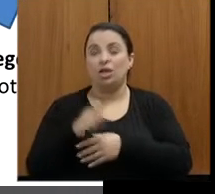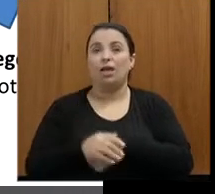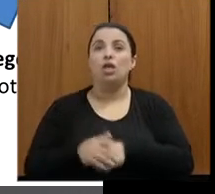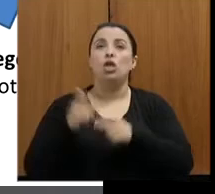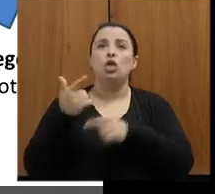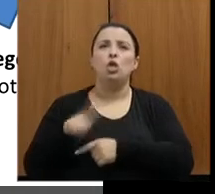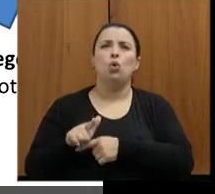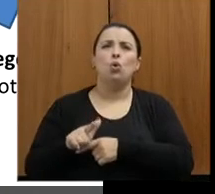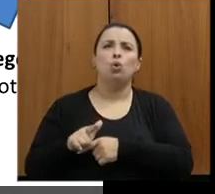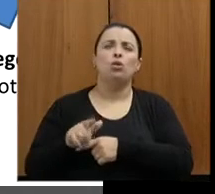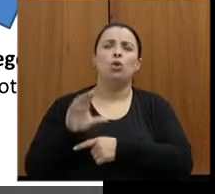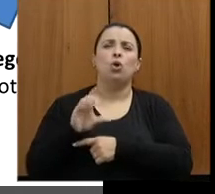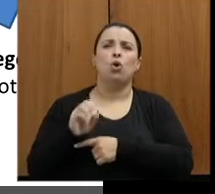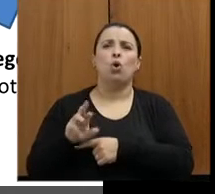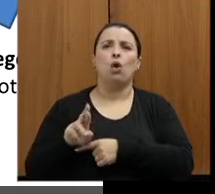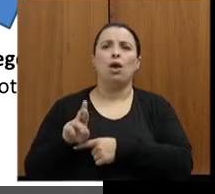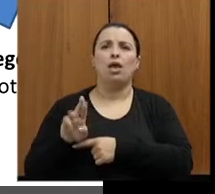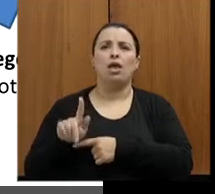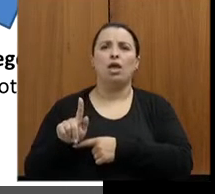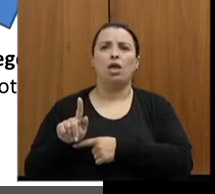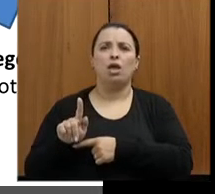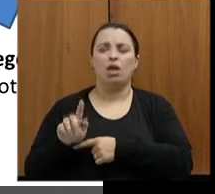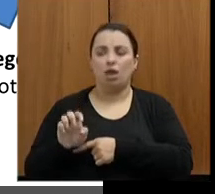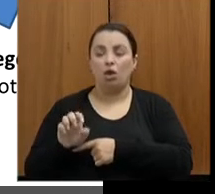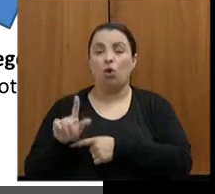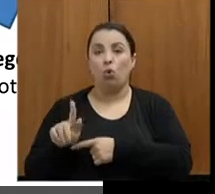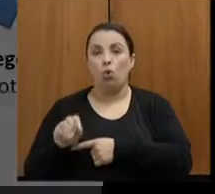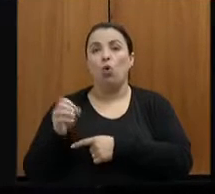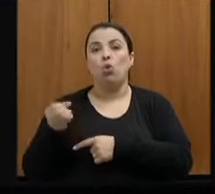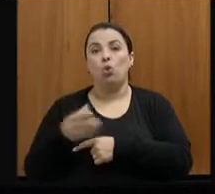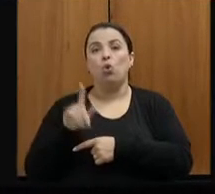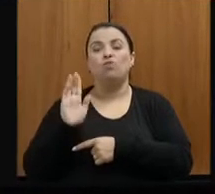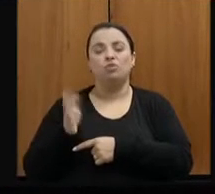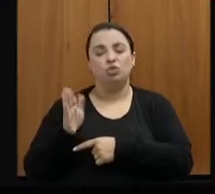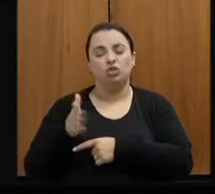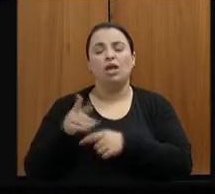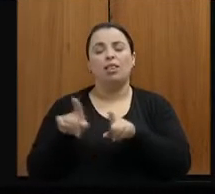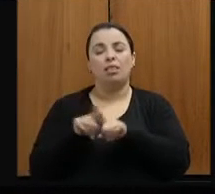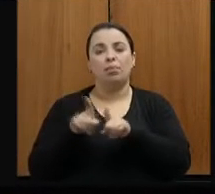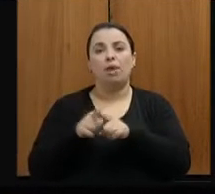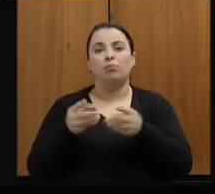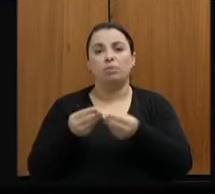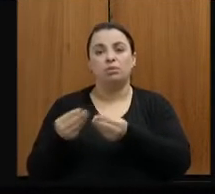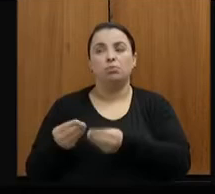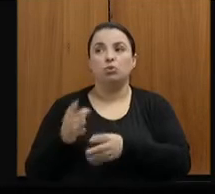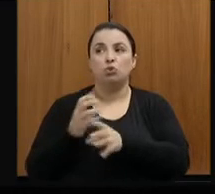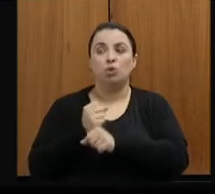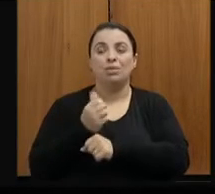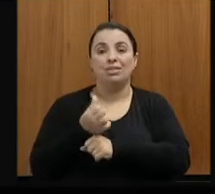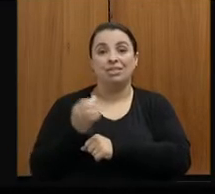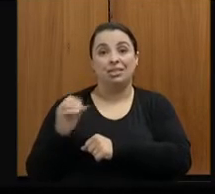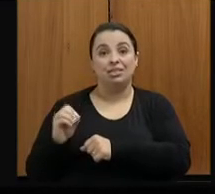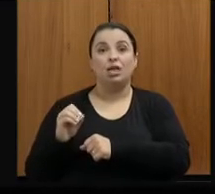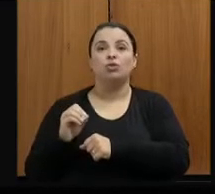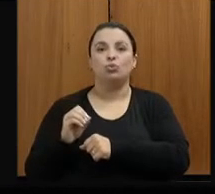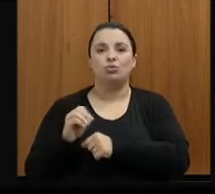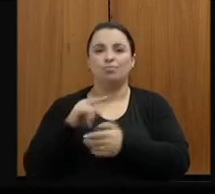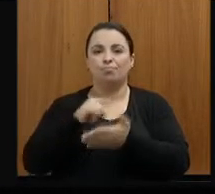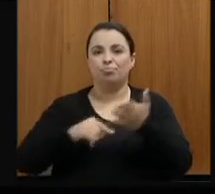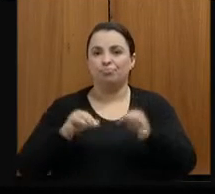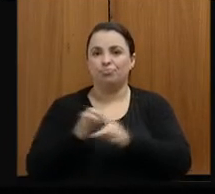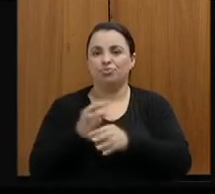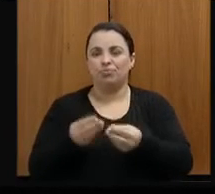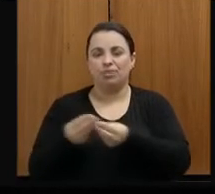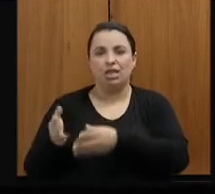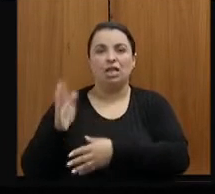Governo do Estado, da Secretaria de Estado de Desenvolvimento Econômico. São mais 600 lotes em Córrego Novo. Ficou faltando